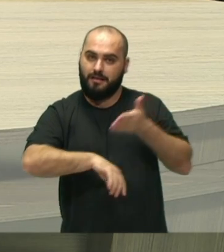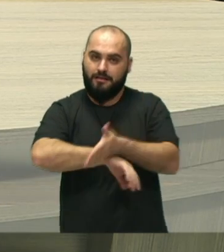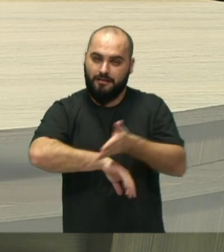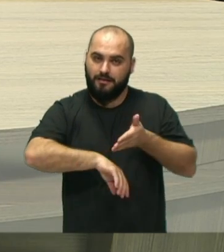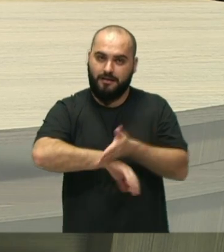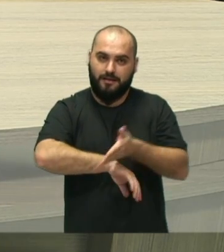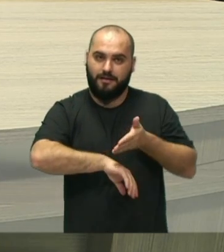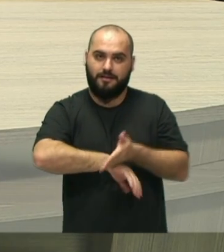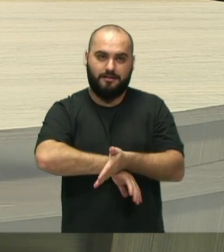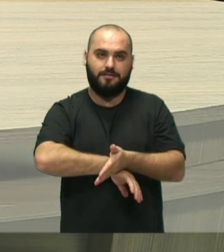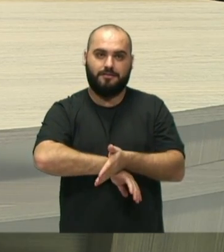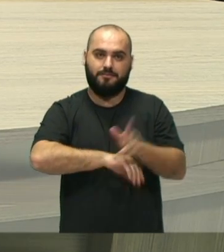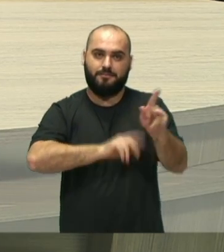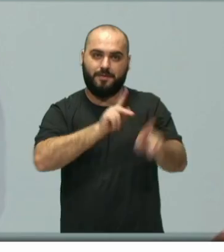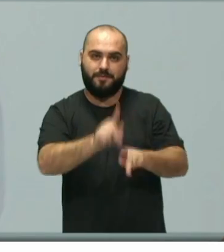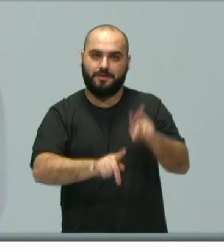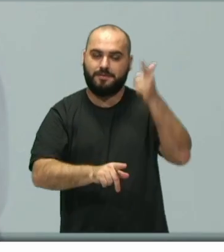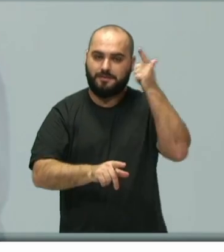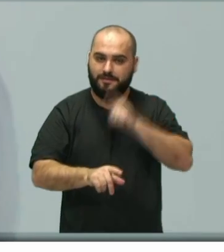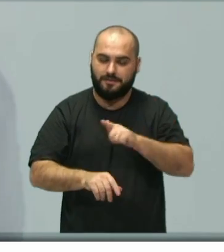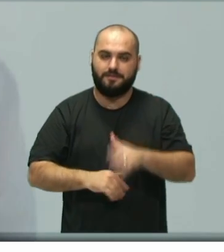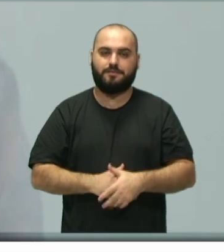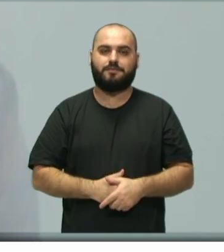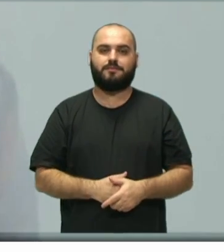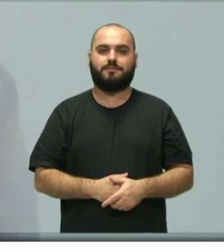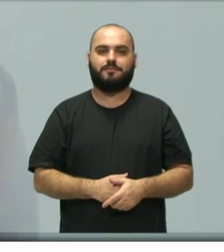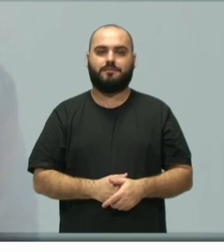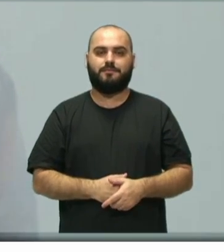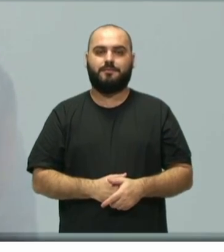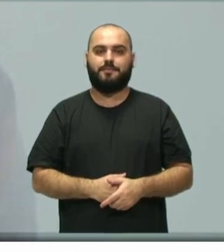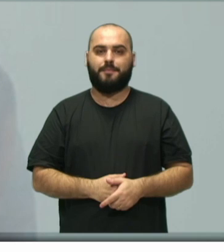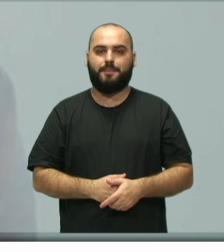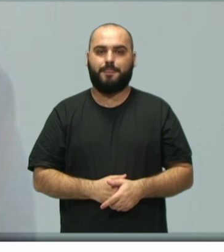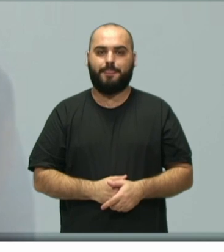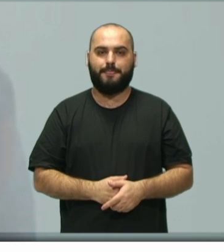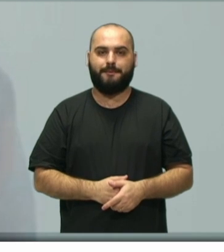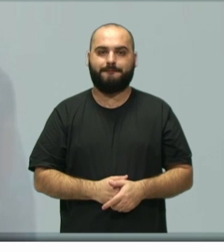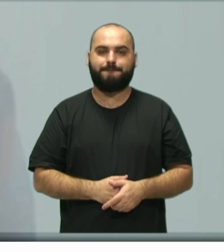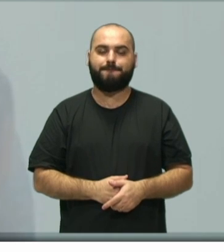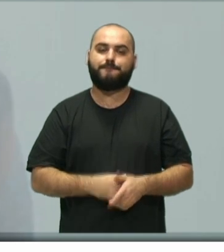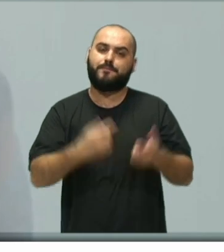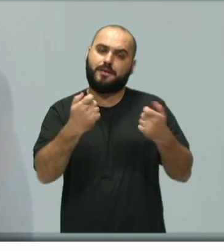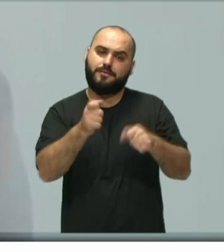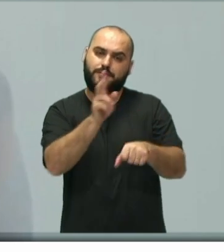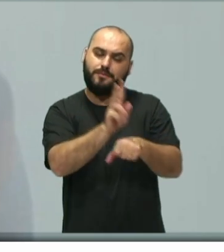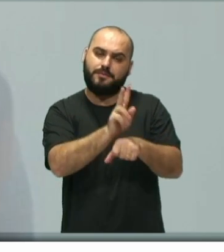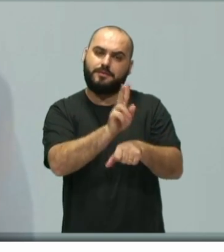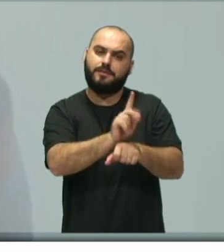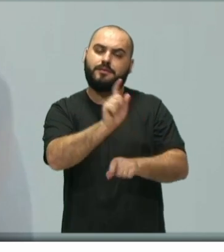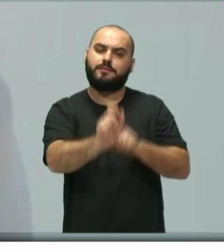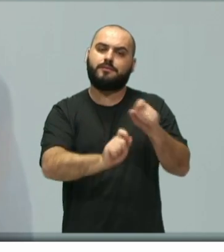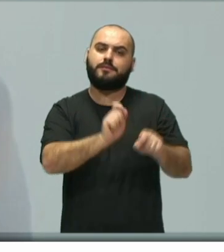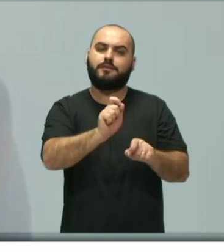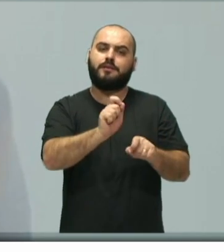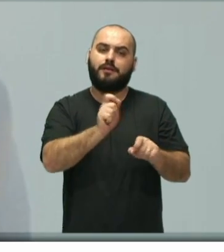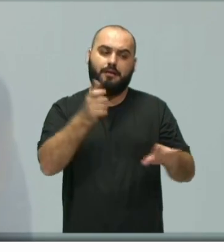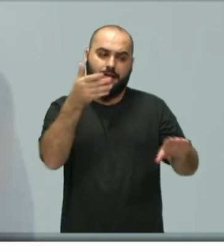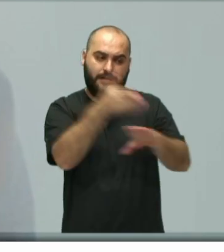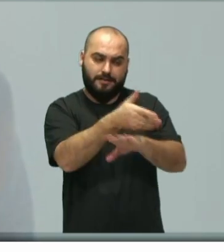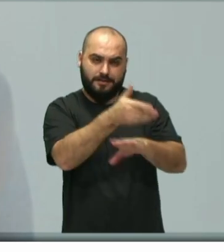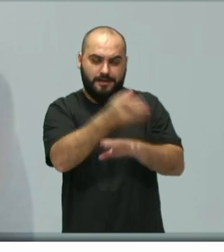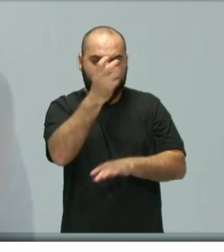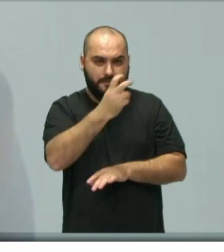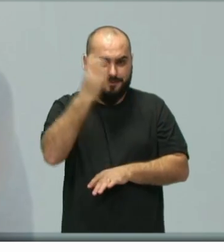outra camada, né, da população. E então, assim, a gente tomar muito cuidado e defender muito esse acesso à